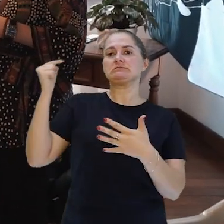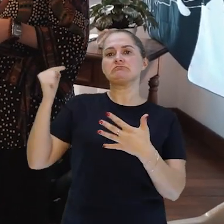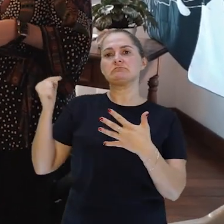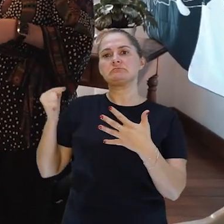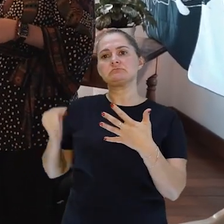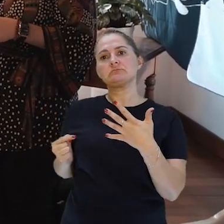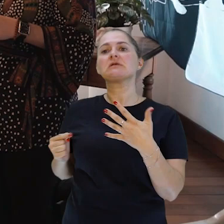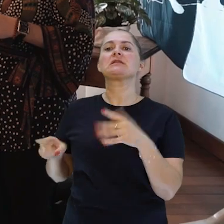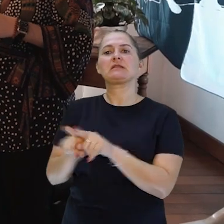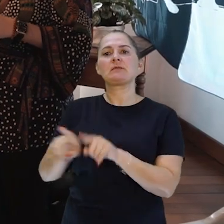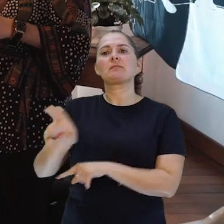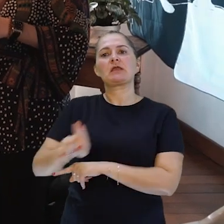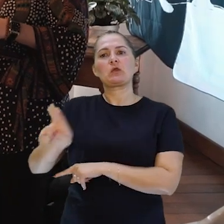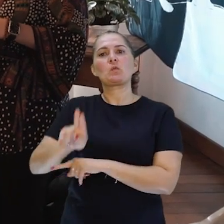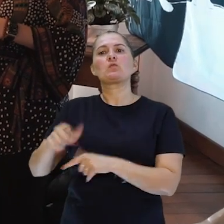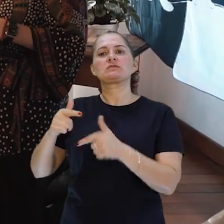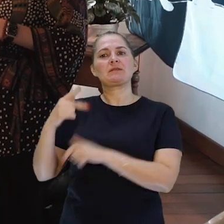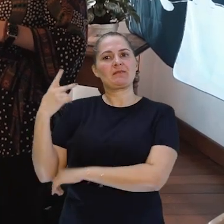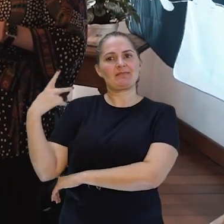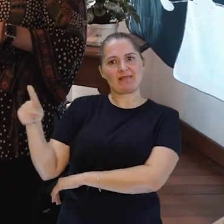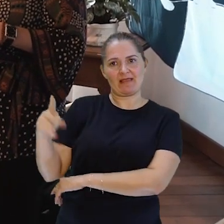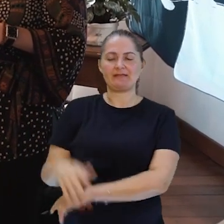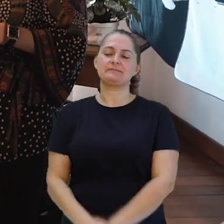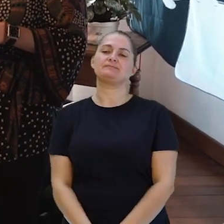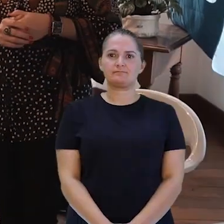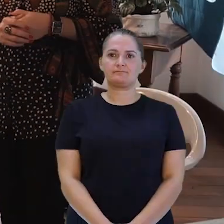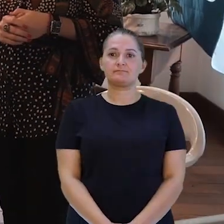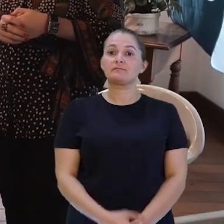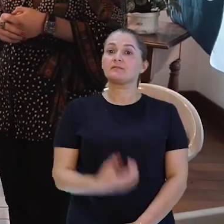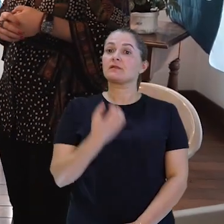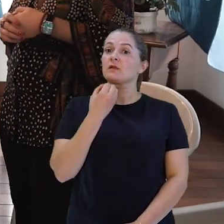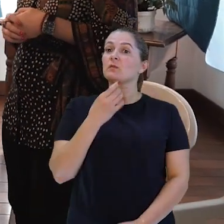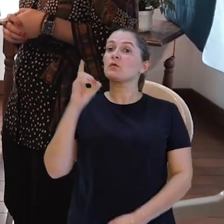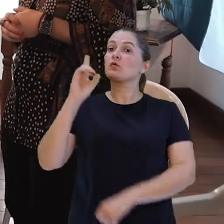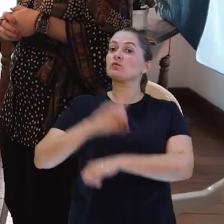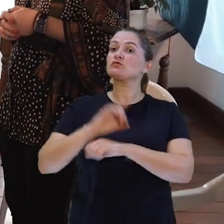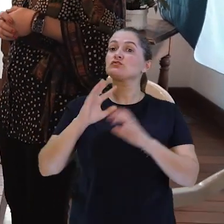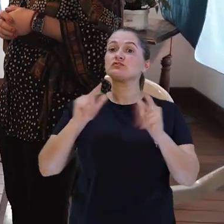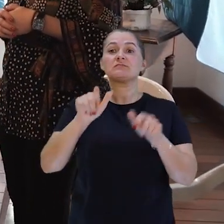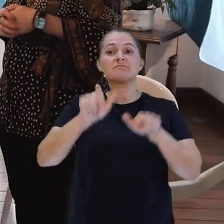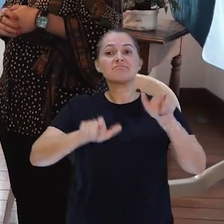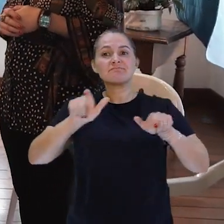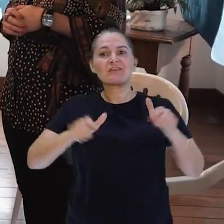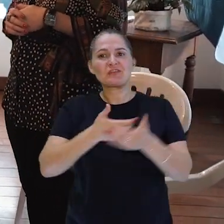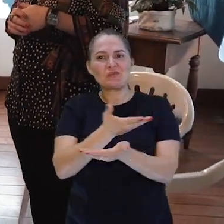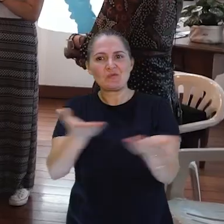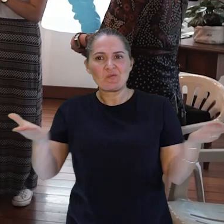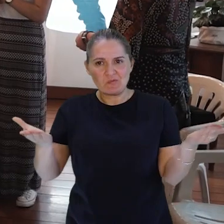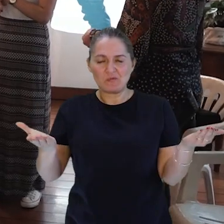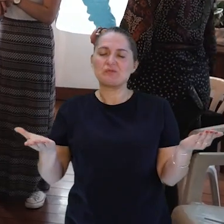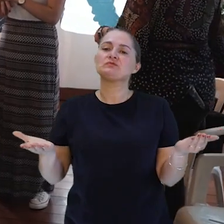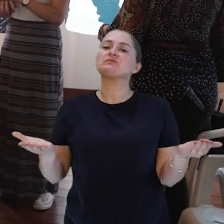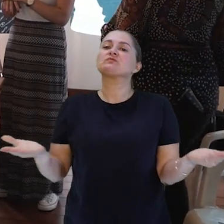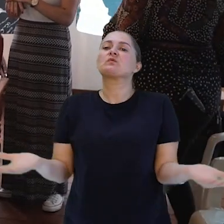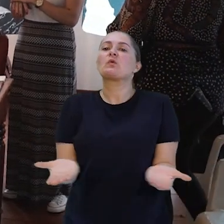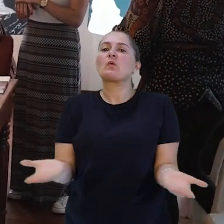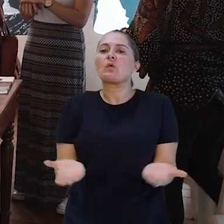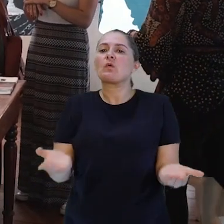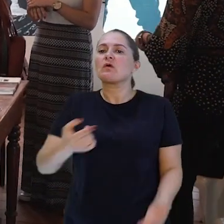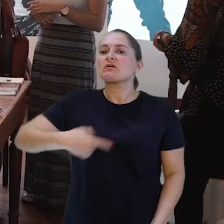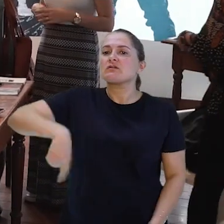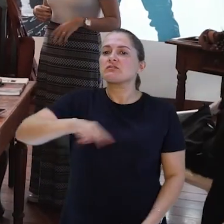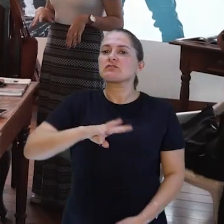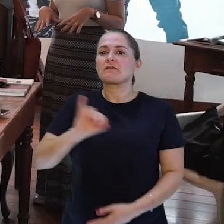algumas possibilidades também a partir do trabalho da Sabrina. Então, bom dia a todos. E hoje a gente